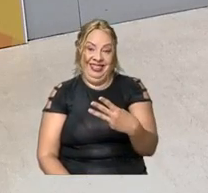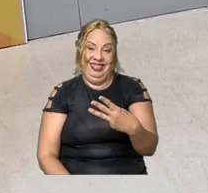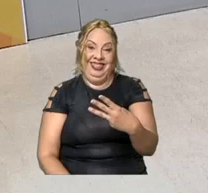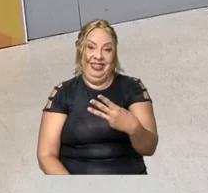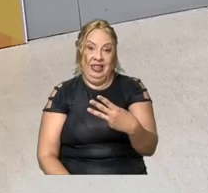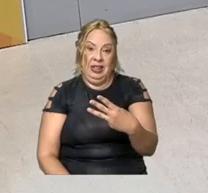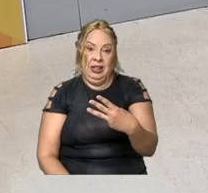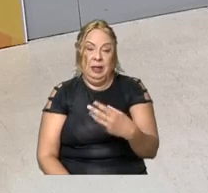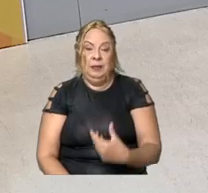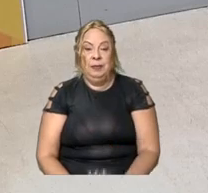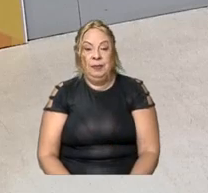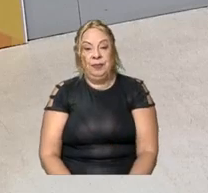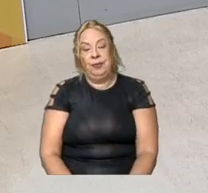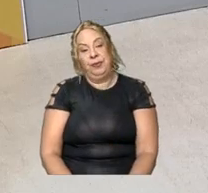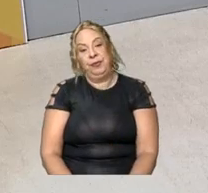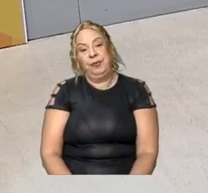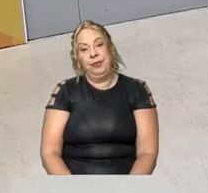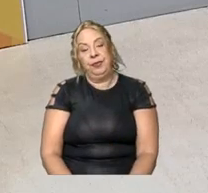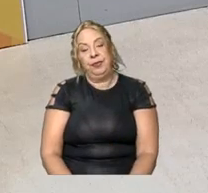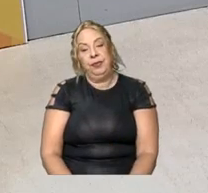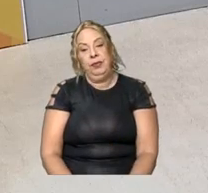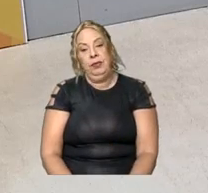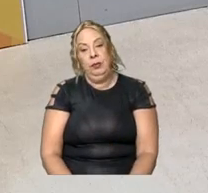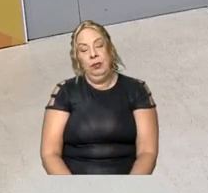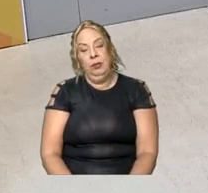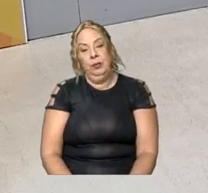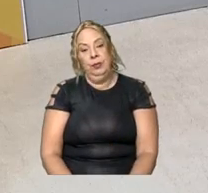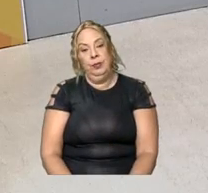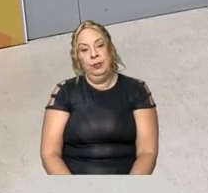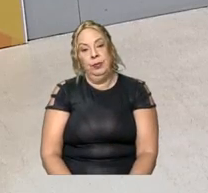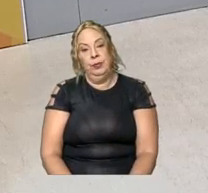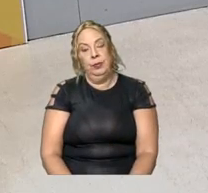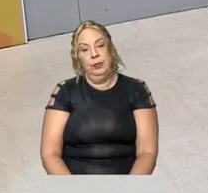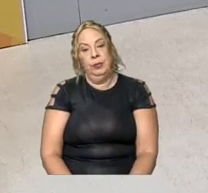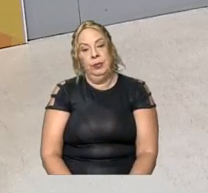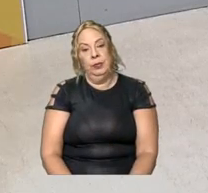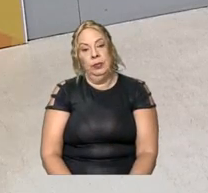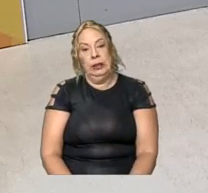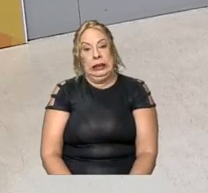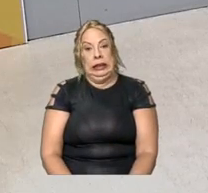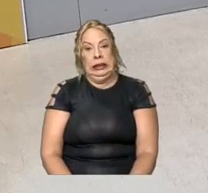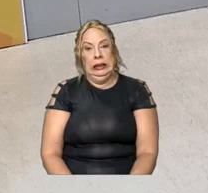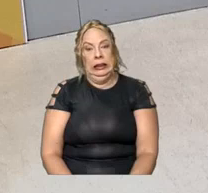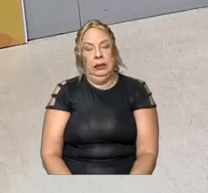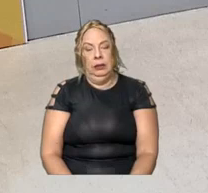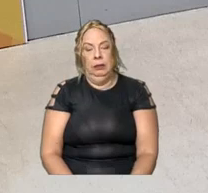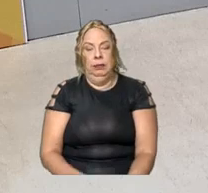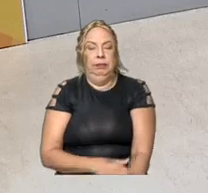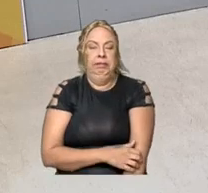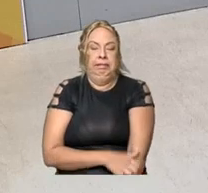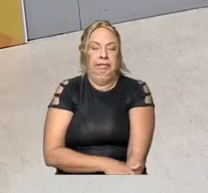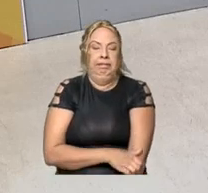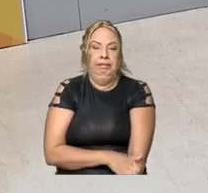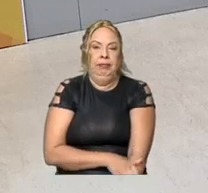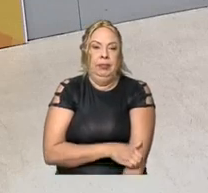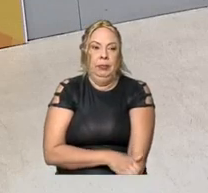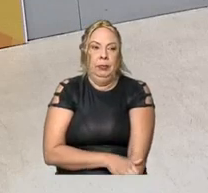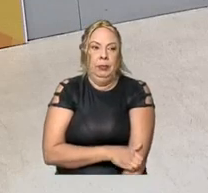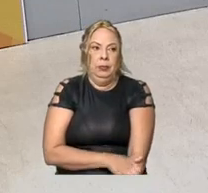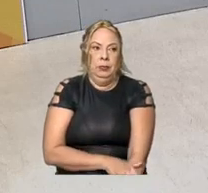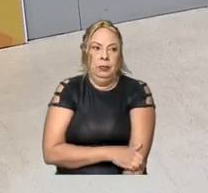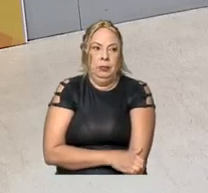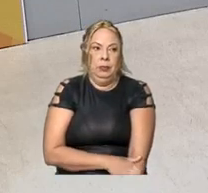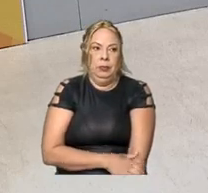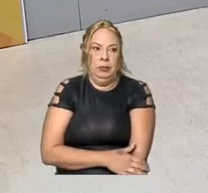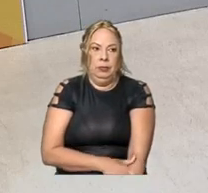confirme, 23. Decide ou não decide? 23. Não decidiu.